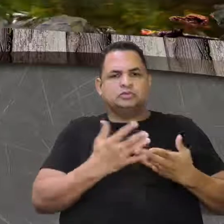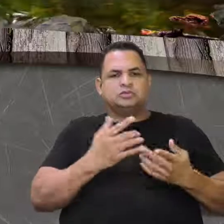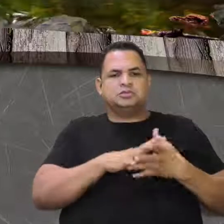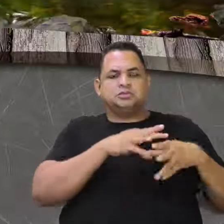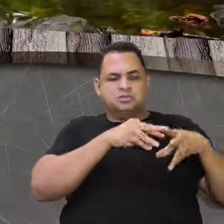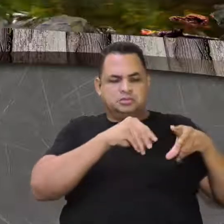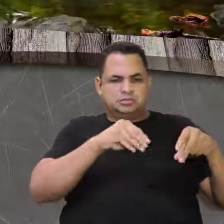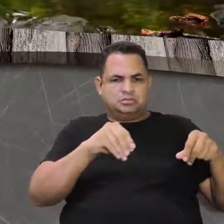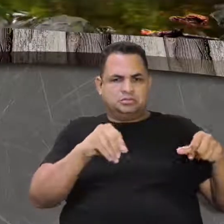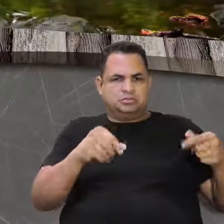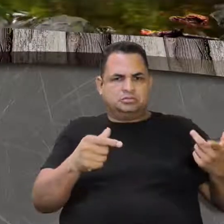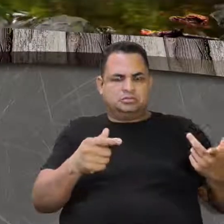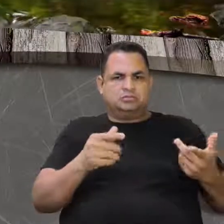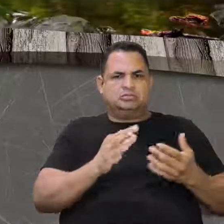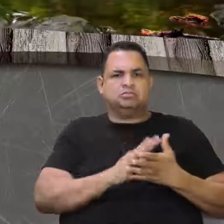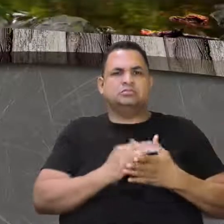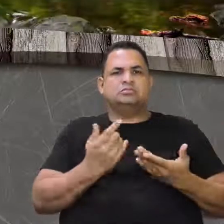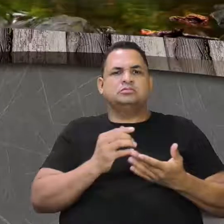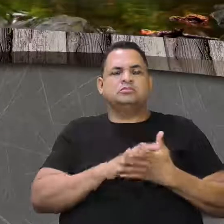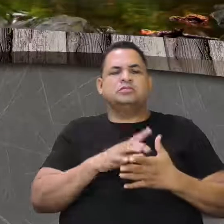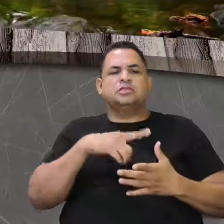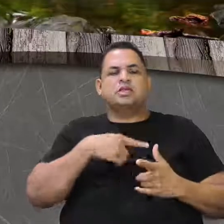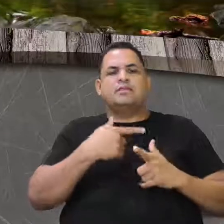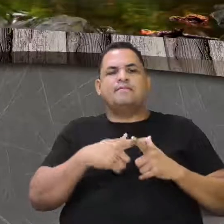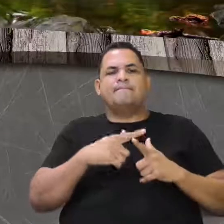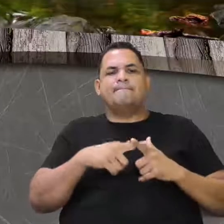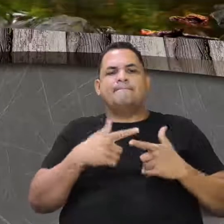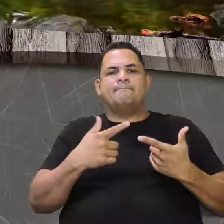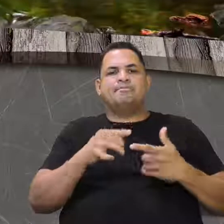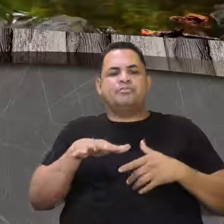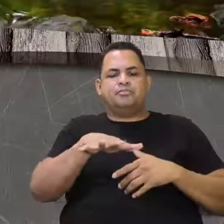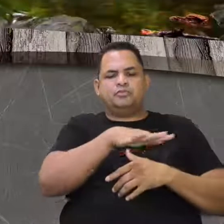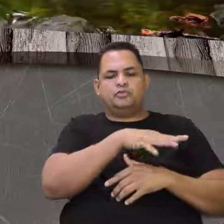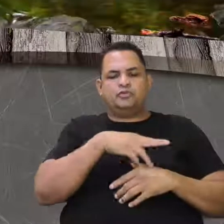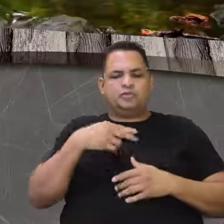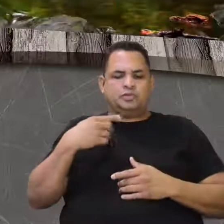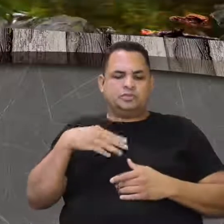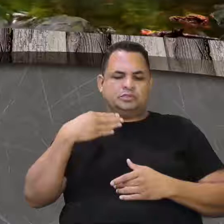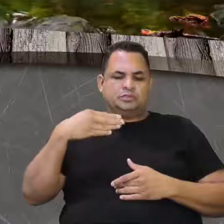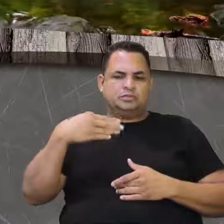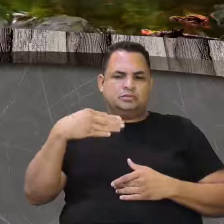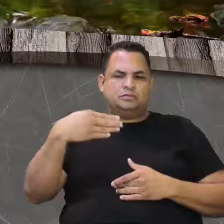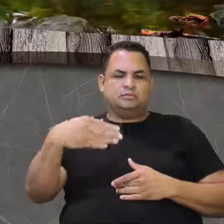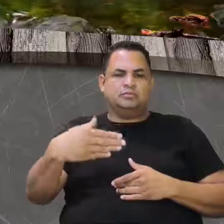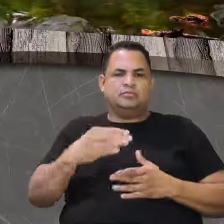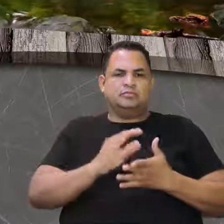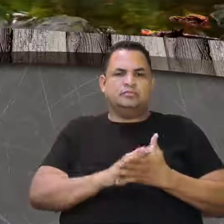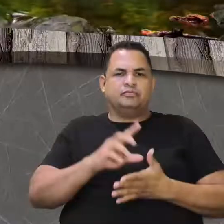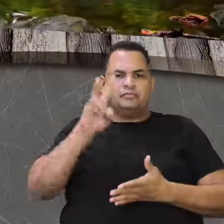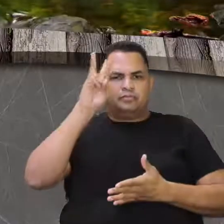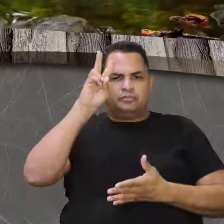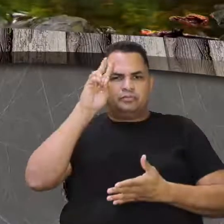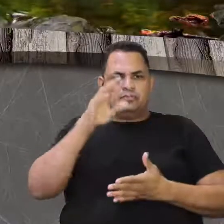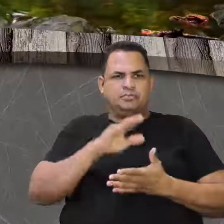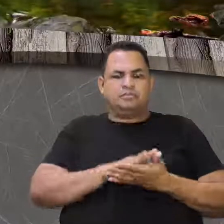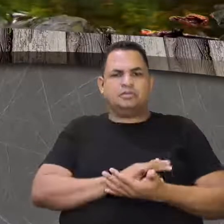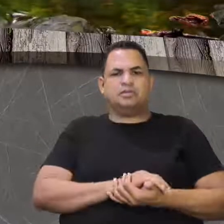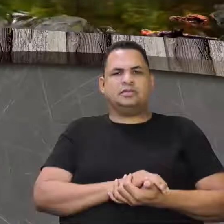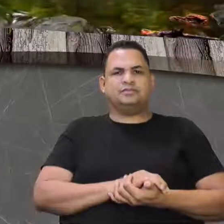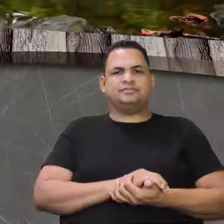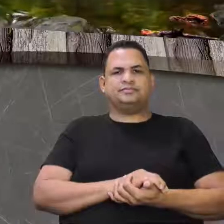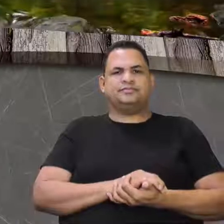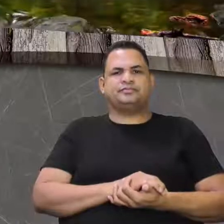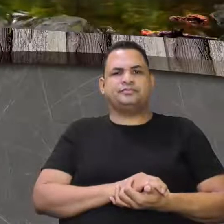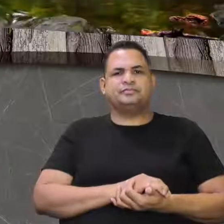ser no solo, você vai prejudicar toda uma sequência. Lembram? Nós estamos